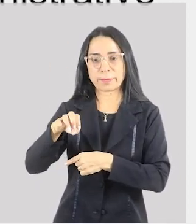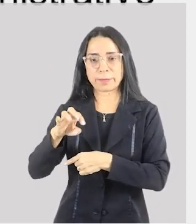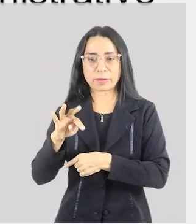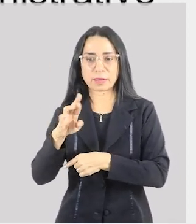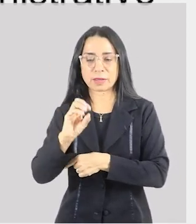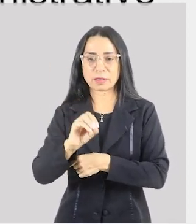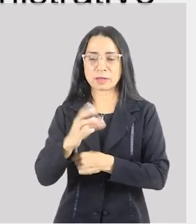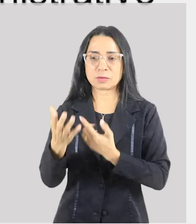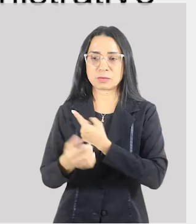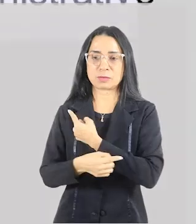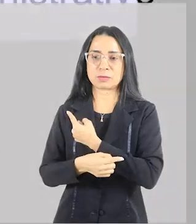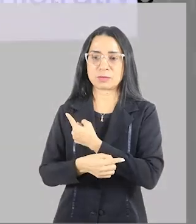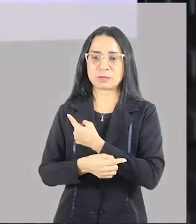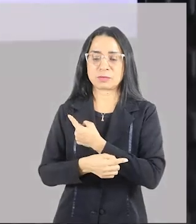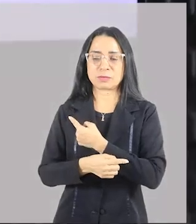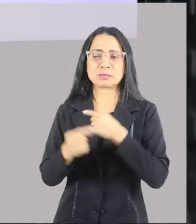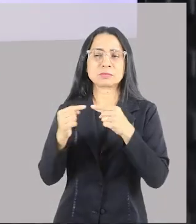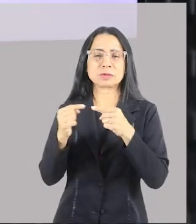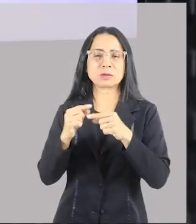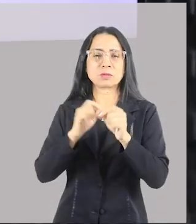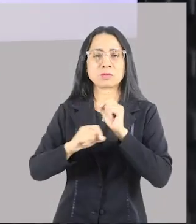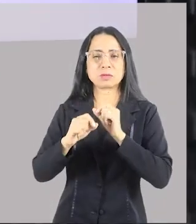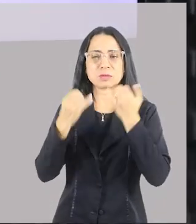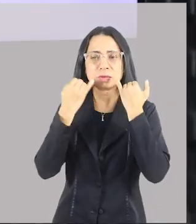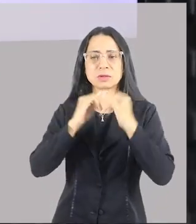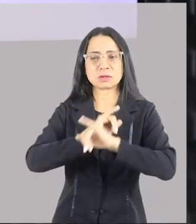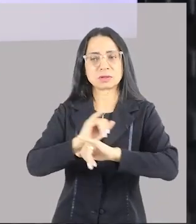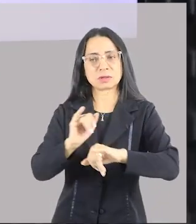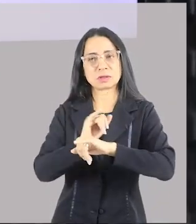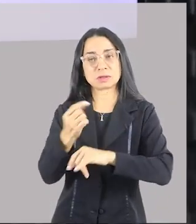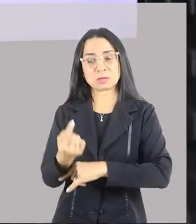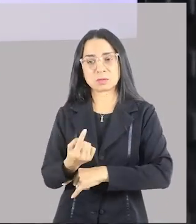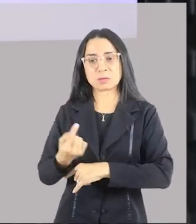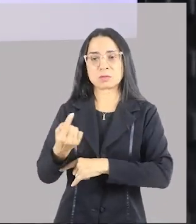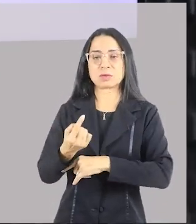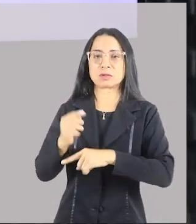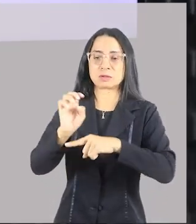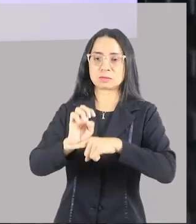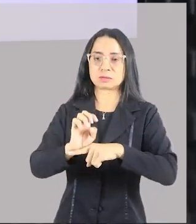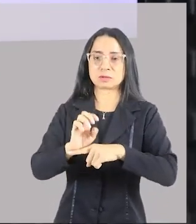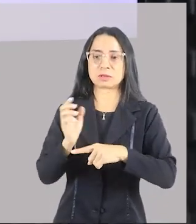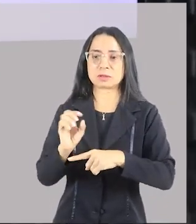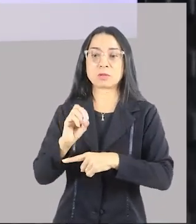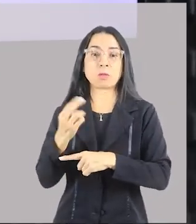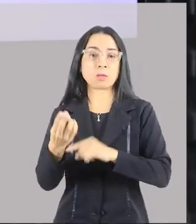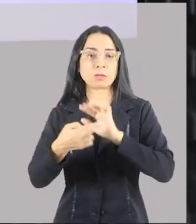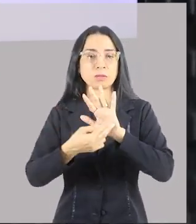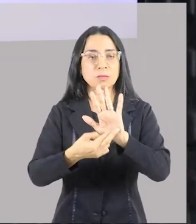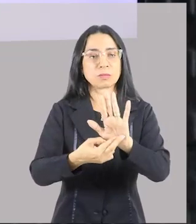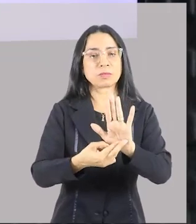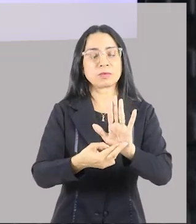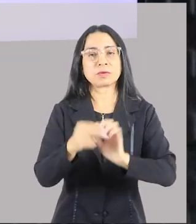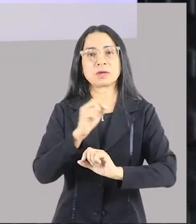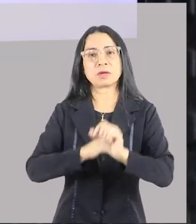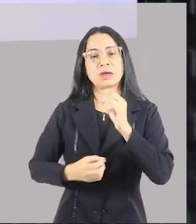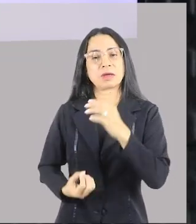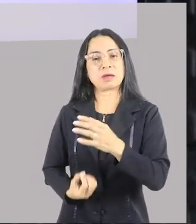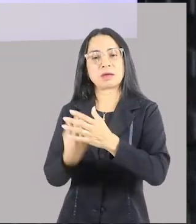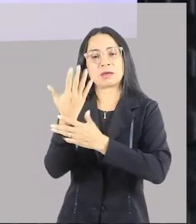ato administrativo é a declaração unilateral do Estado ou de quem o